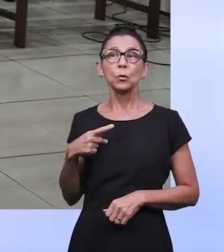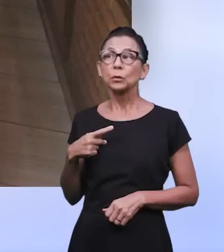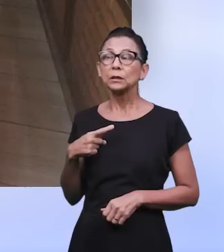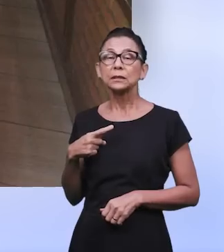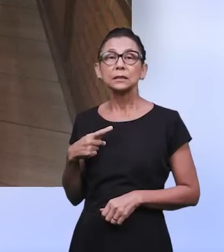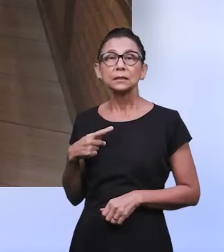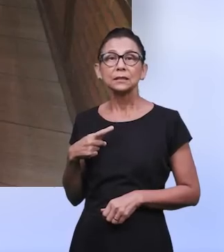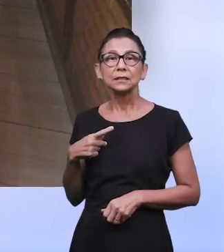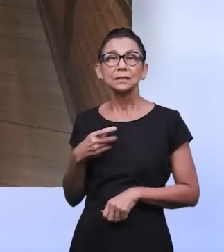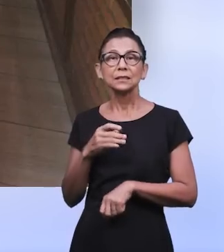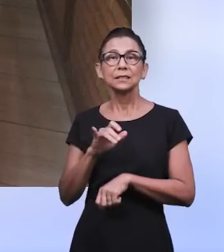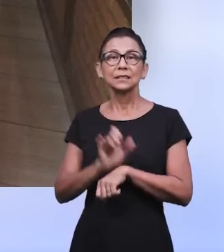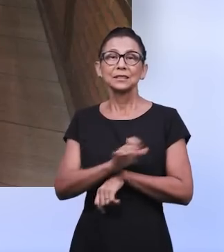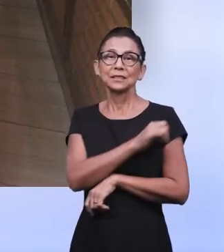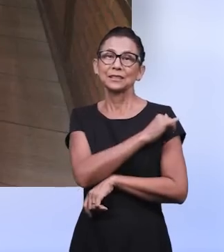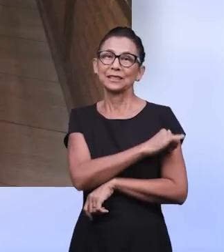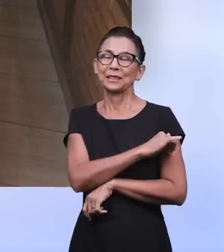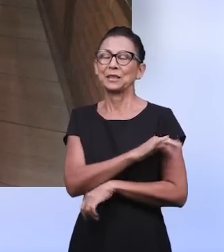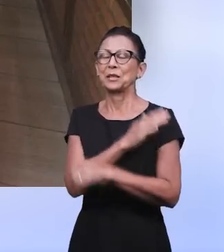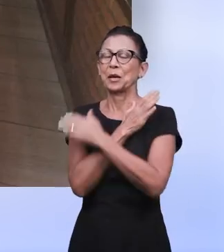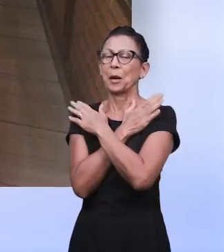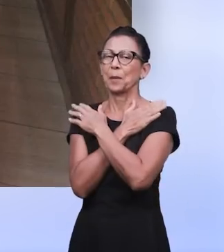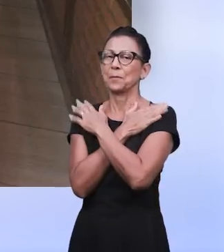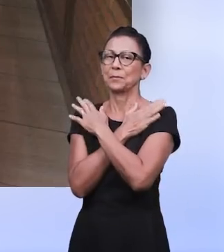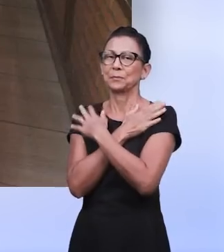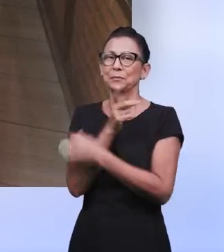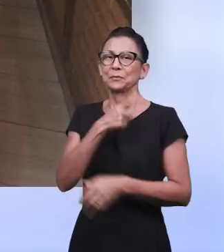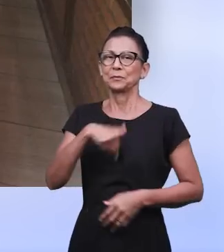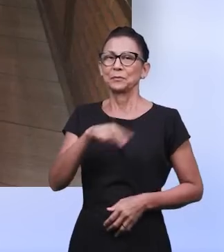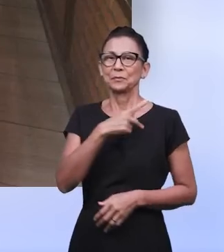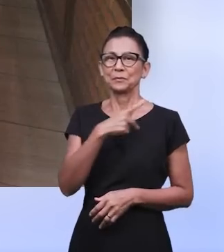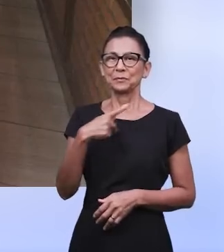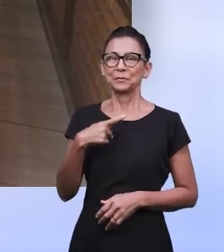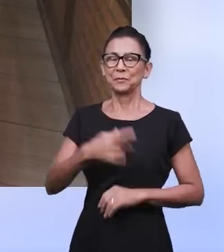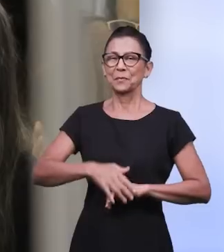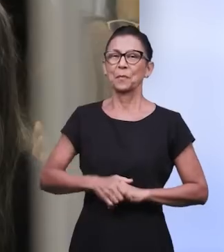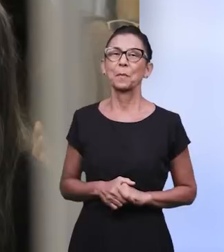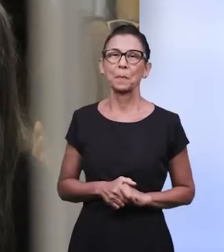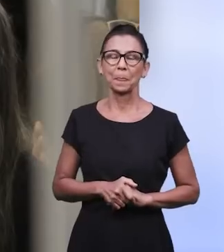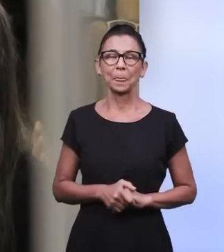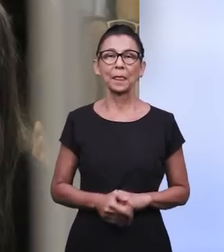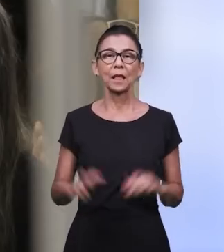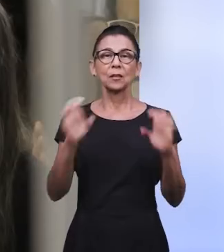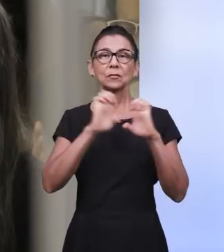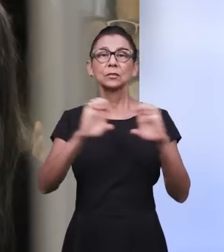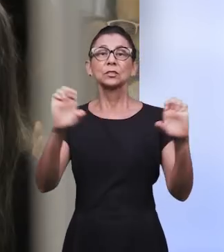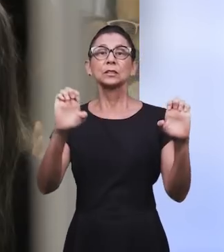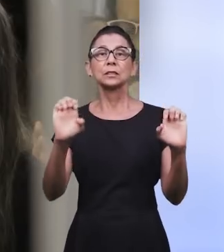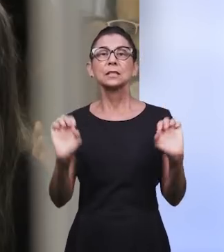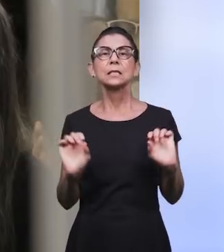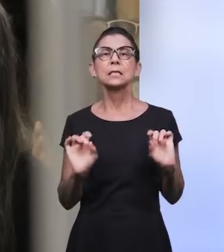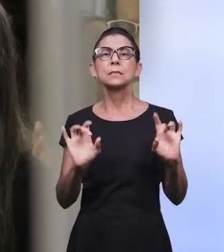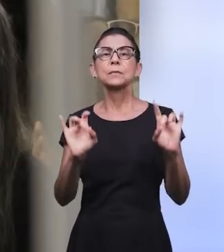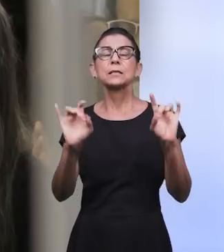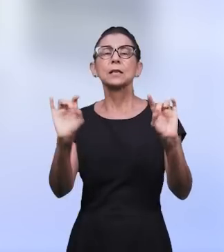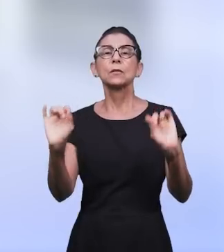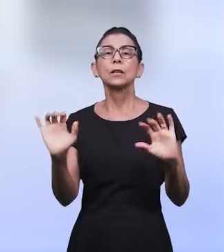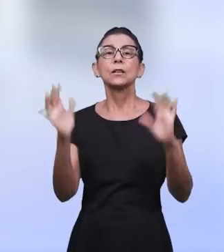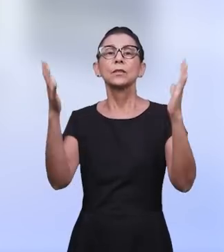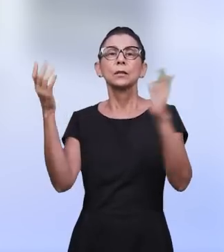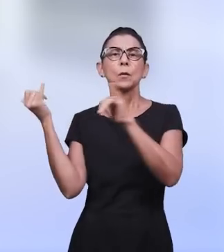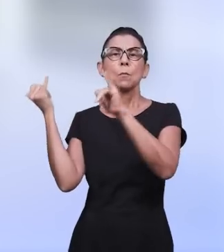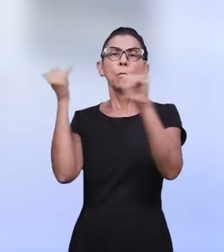Nova Iguaçu, no Rio de Janeiro. Um abraço aos pastores aí do Rio de Janeiro. Uma evangelização que aconteceu especial com o